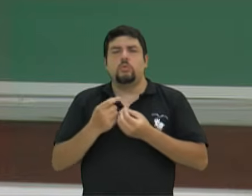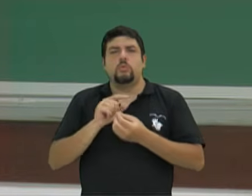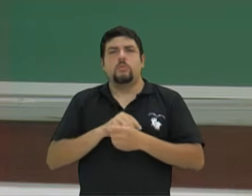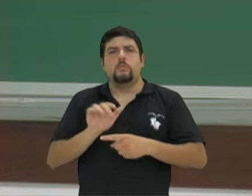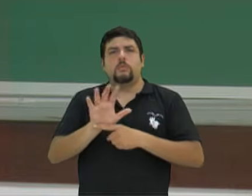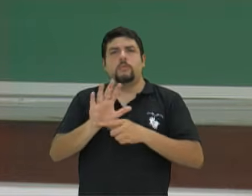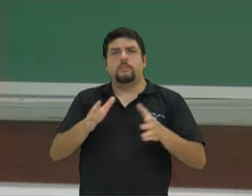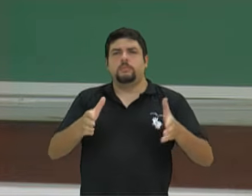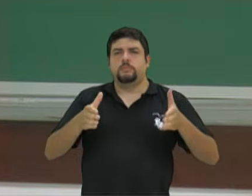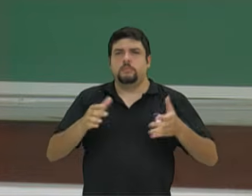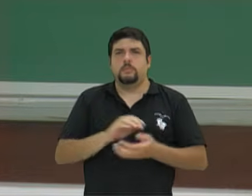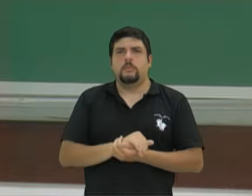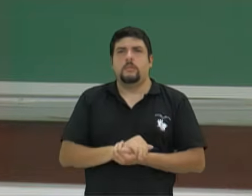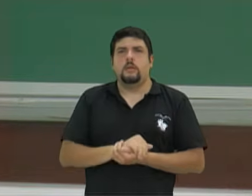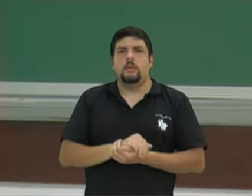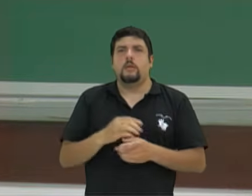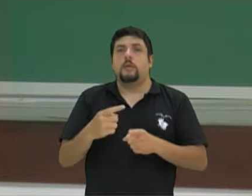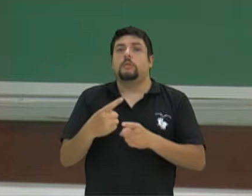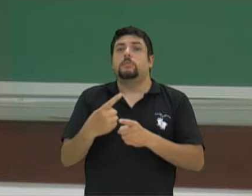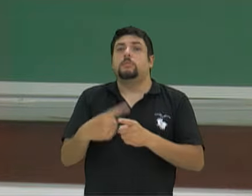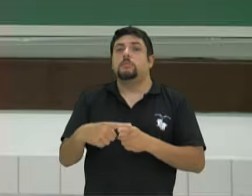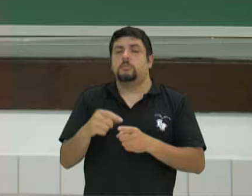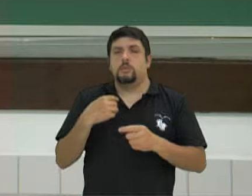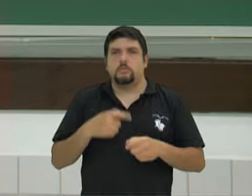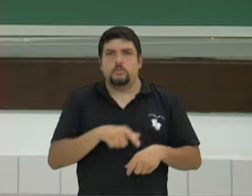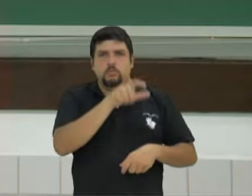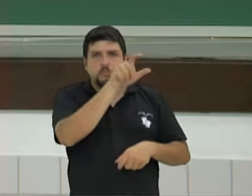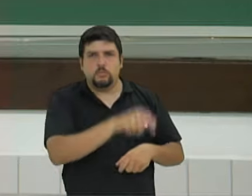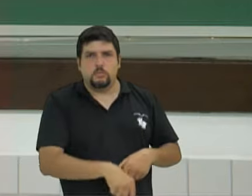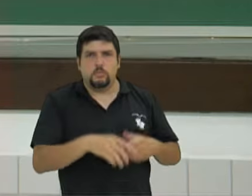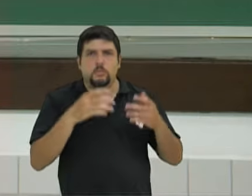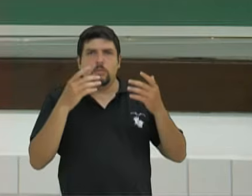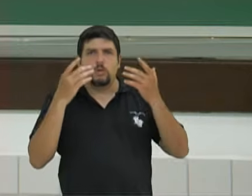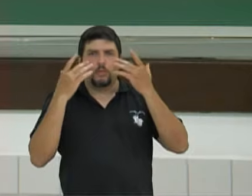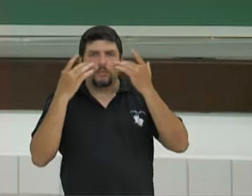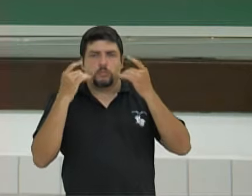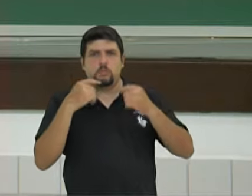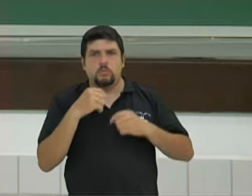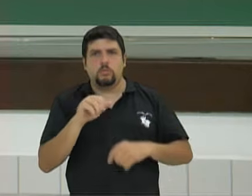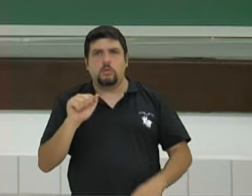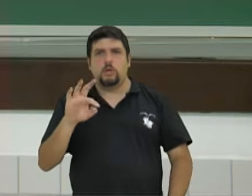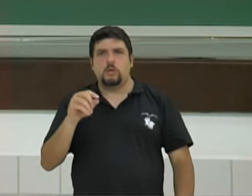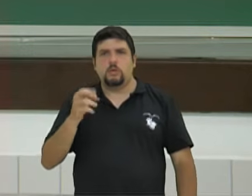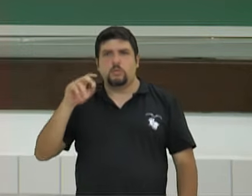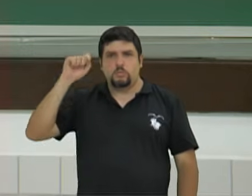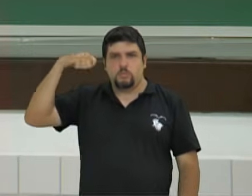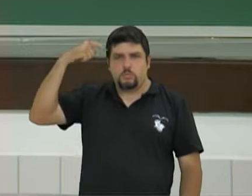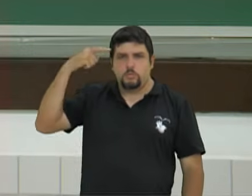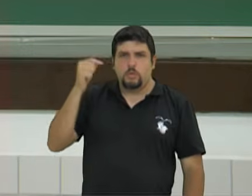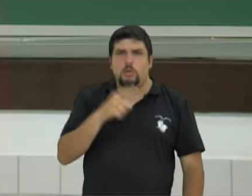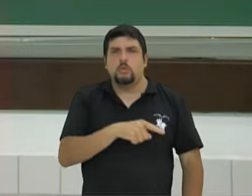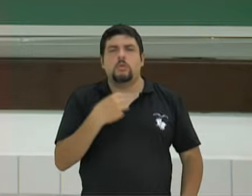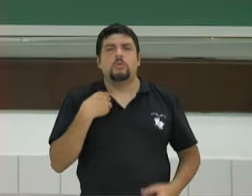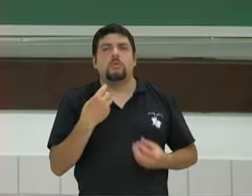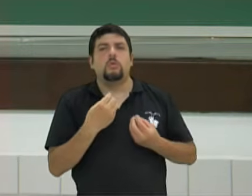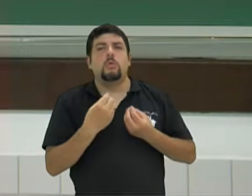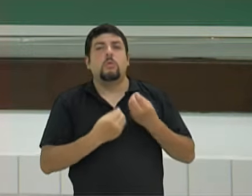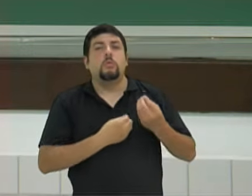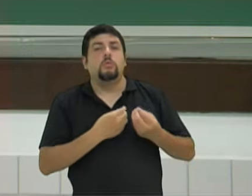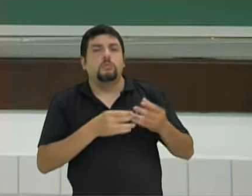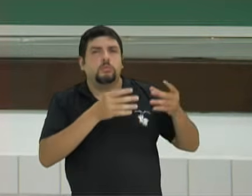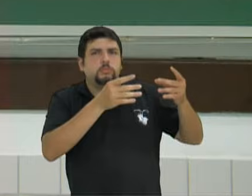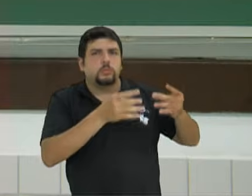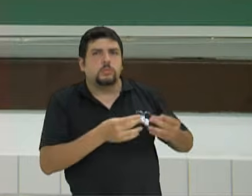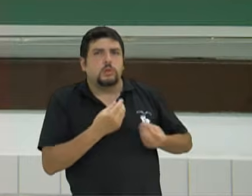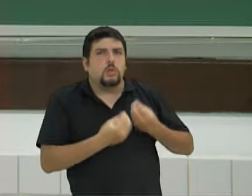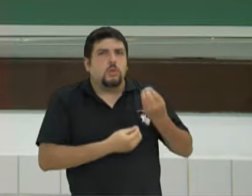cena. Por quê? Porque para dar para o ator, para o protagonista, para os atores, uma descrição mais exata de como ele